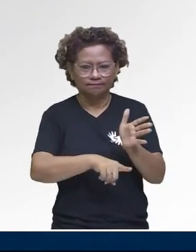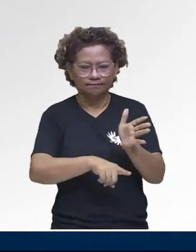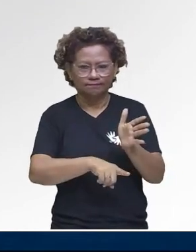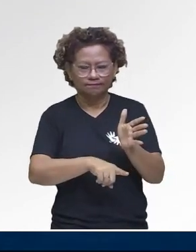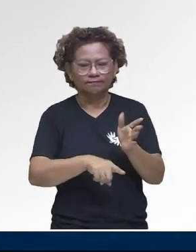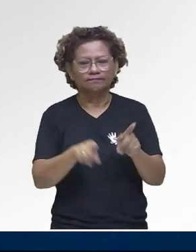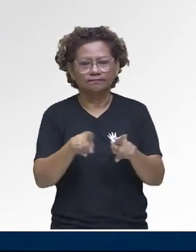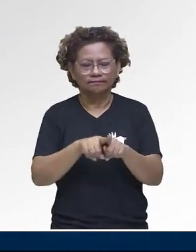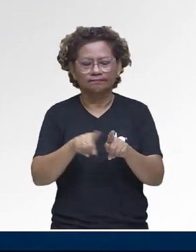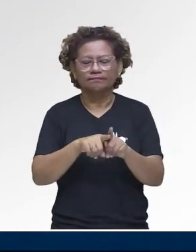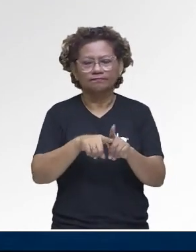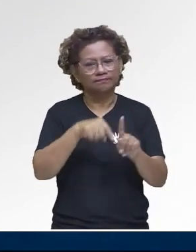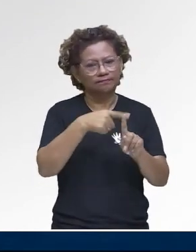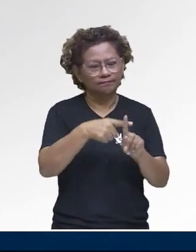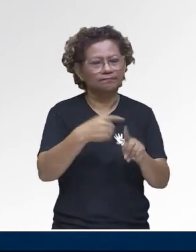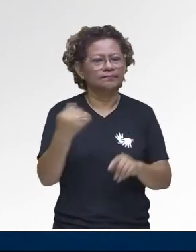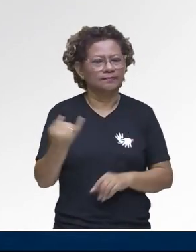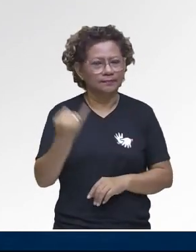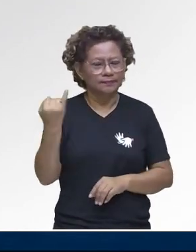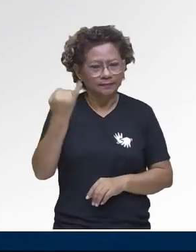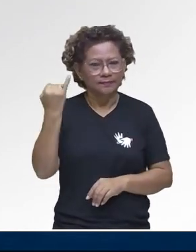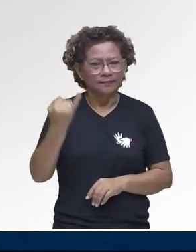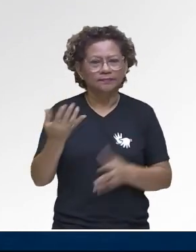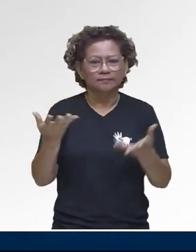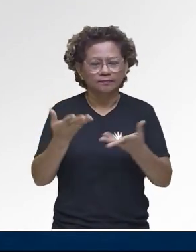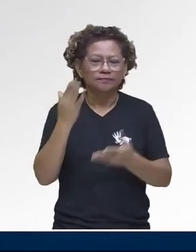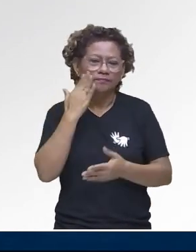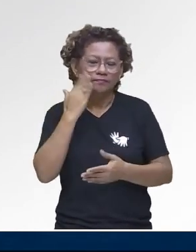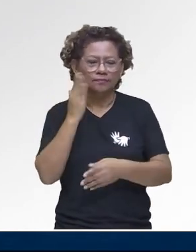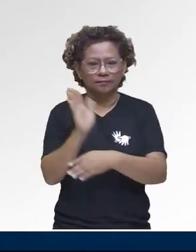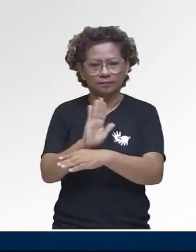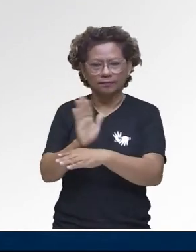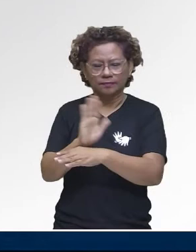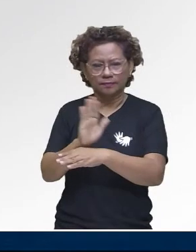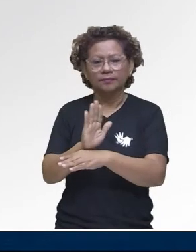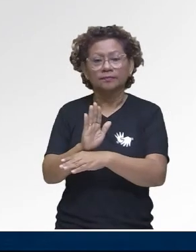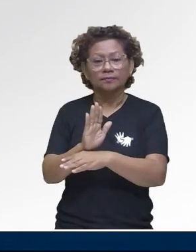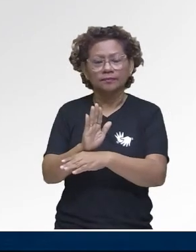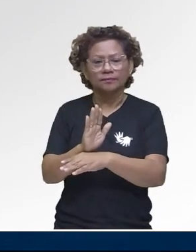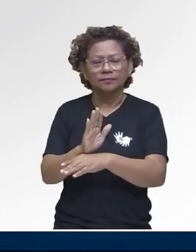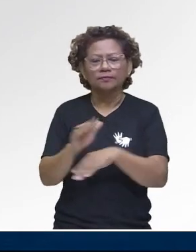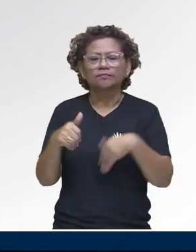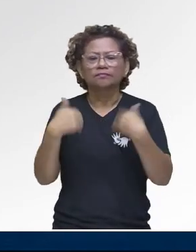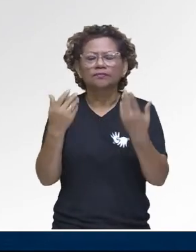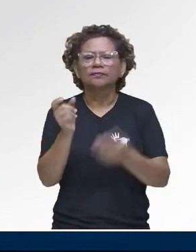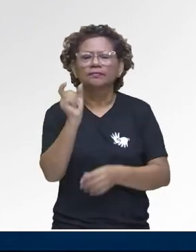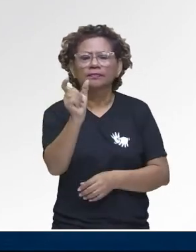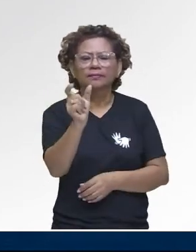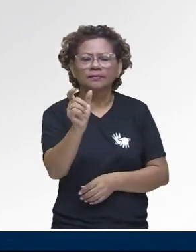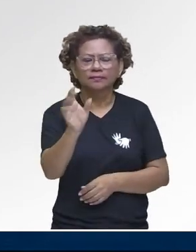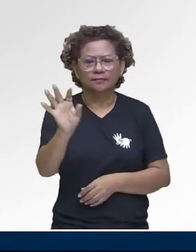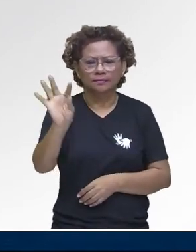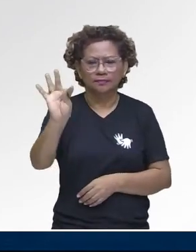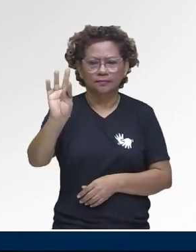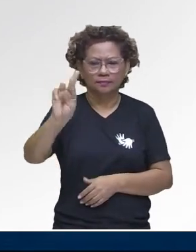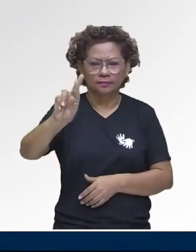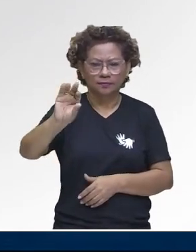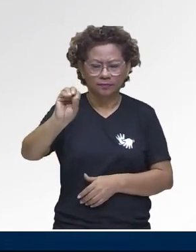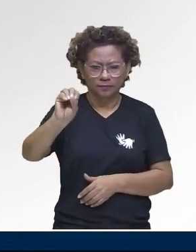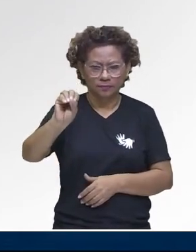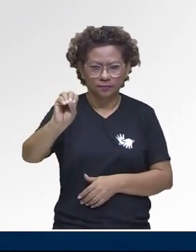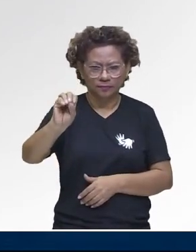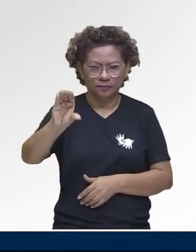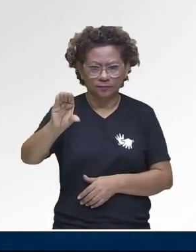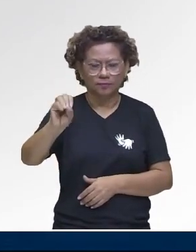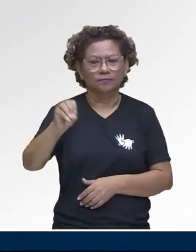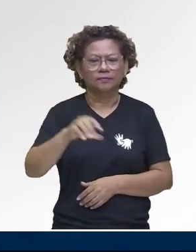soma. Nesse caso específico da nossa situação problema, ele quer saber a palavrinha troco, né? Então, às vezes vocês vão